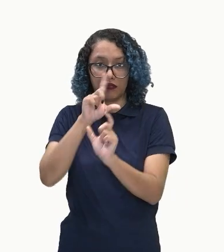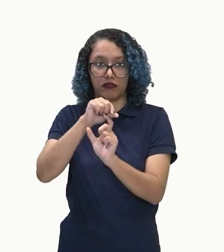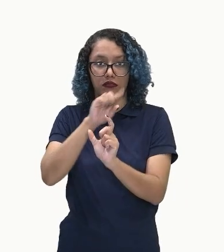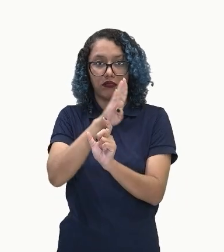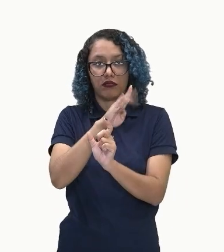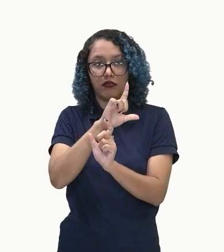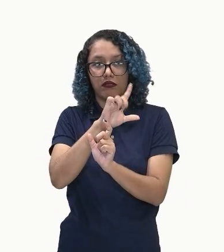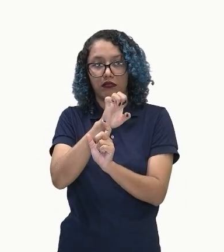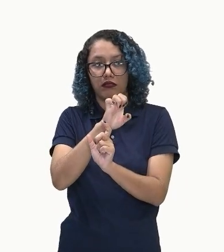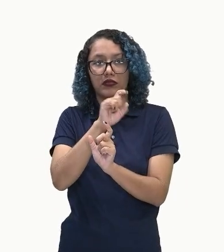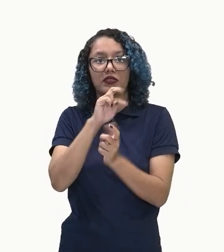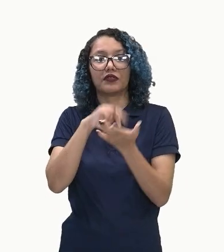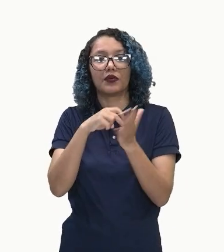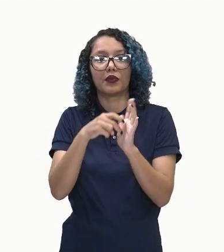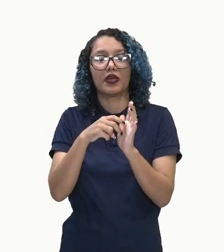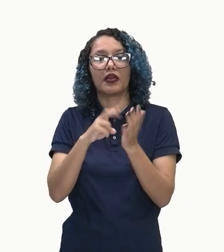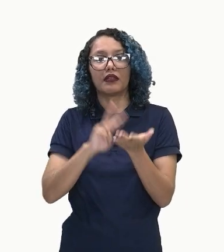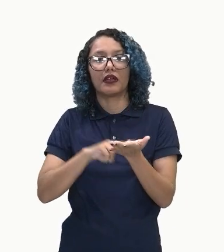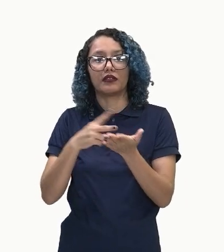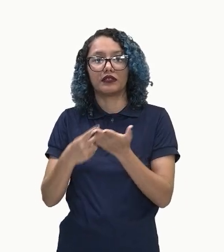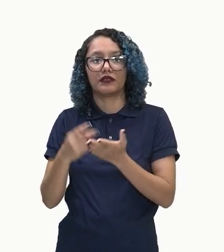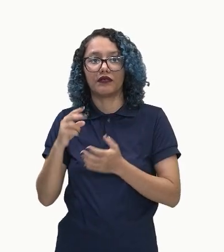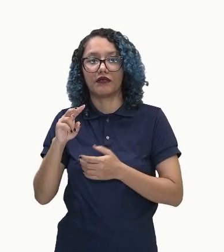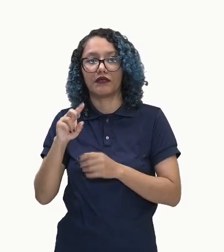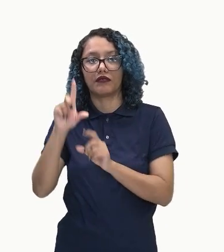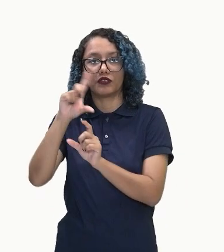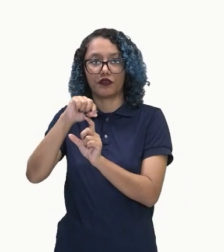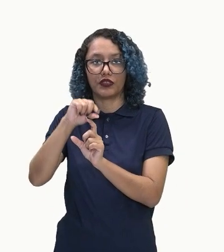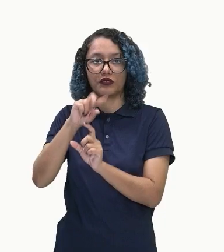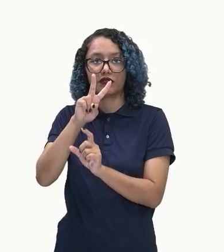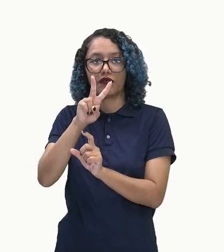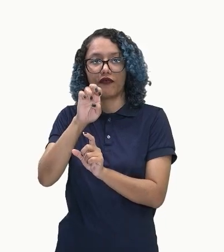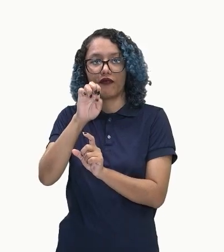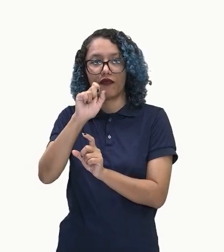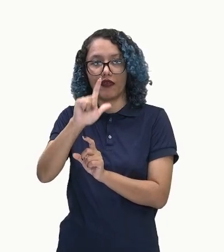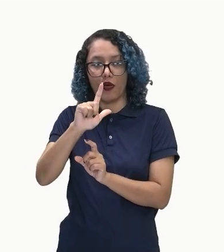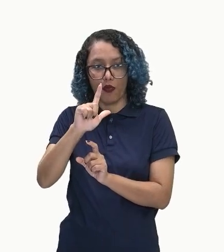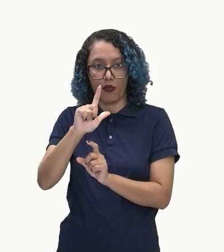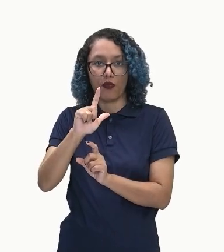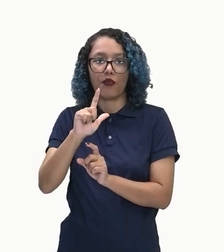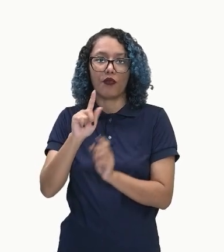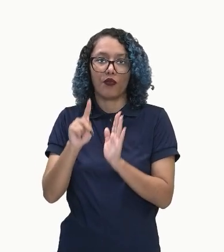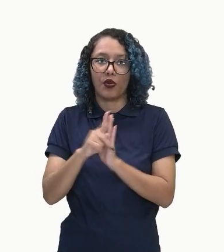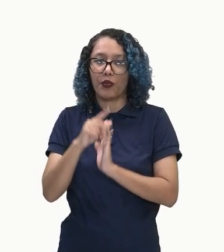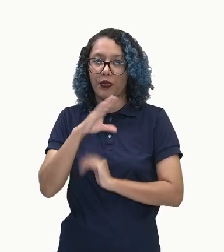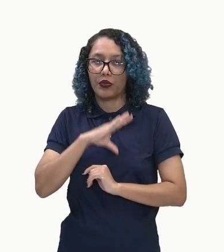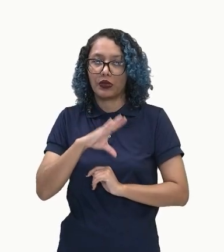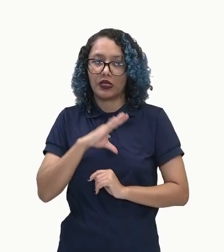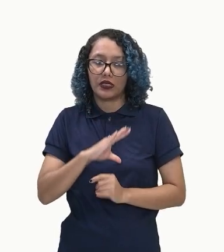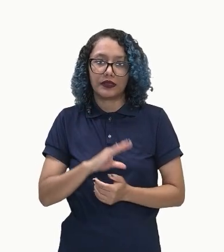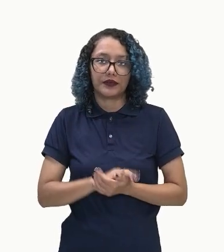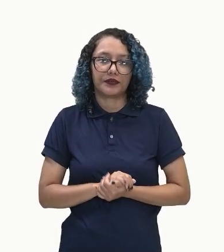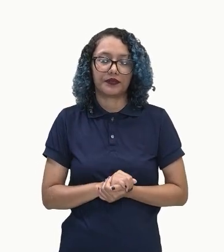a tradução, na mais das vezes. Deixa eu só apagar aqui que não ficou legal. Tá? Olha só.